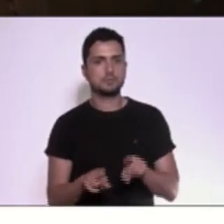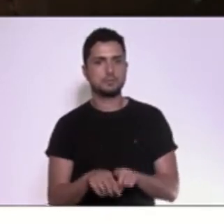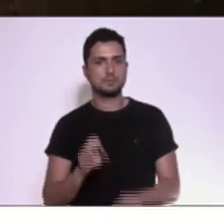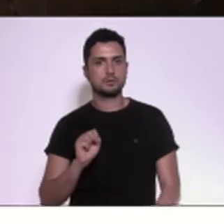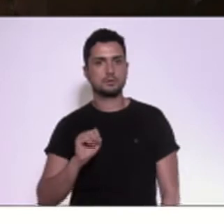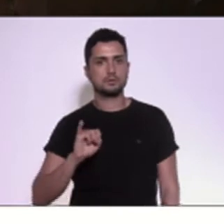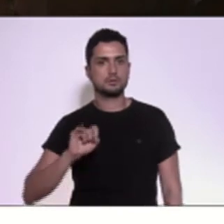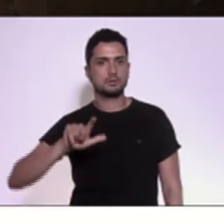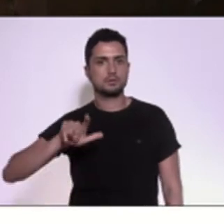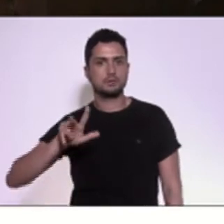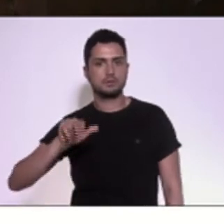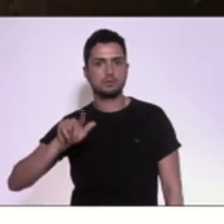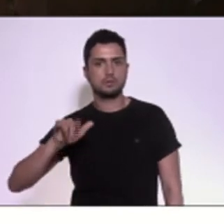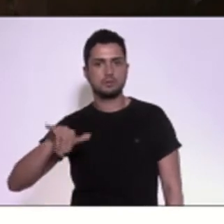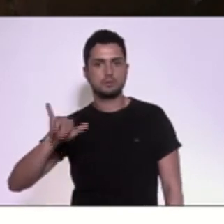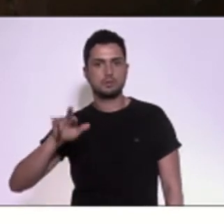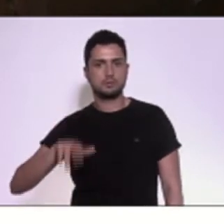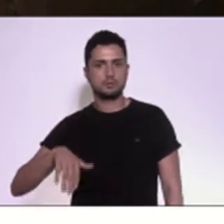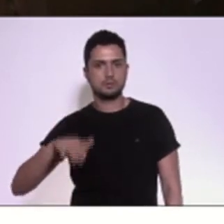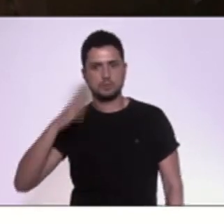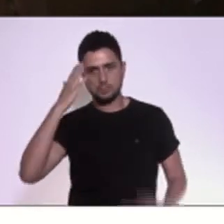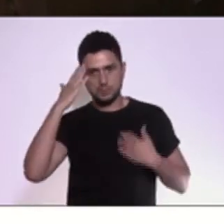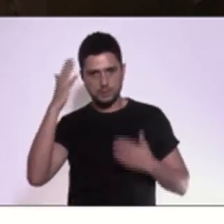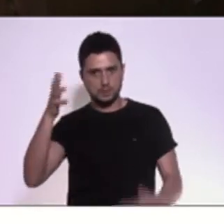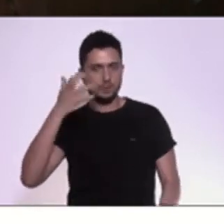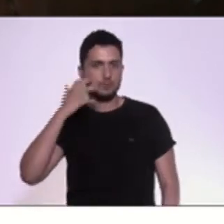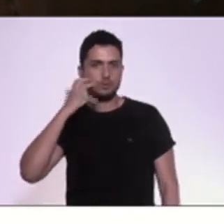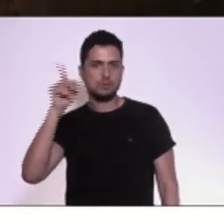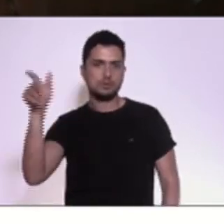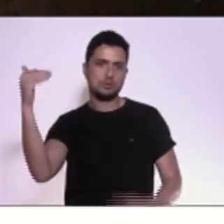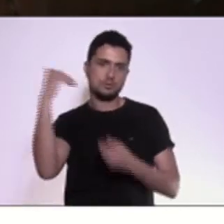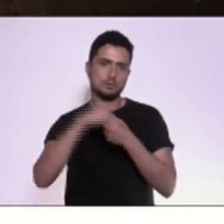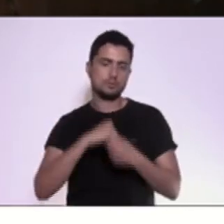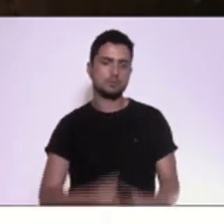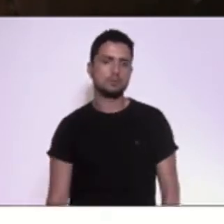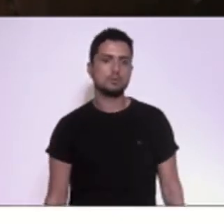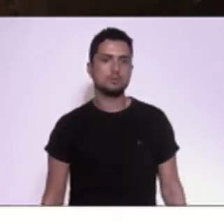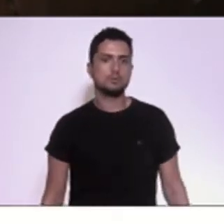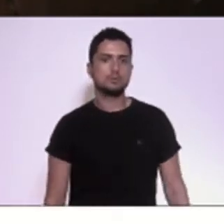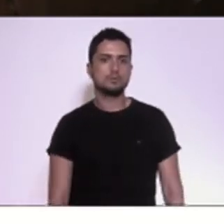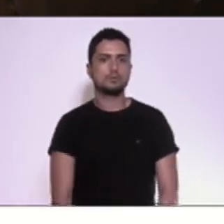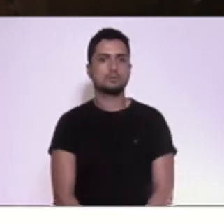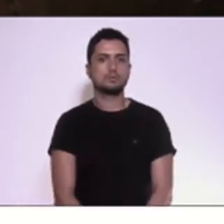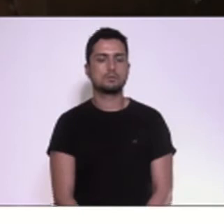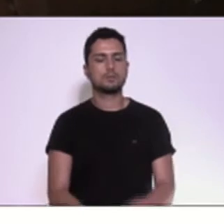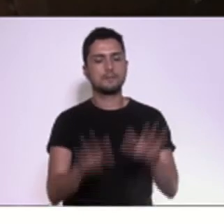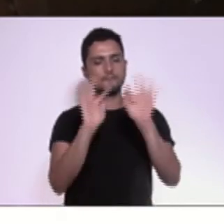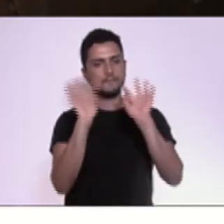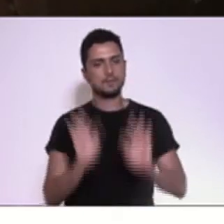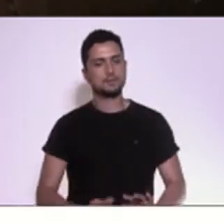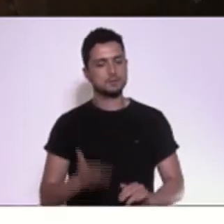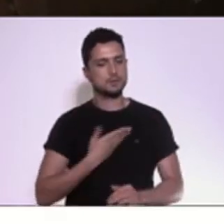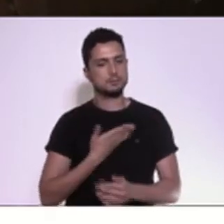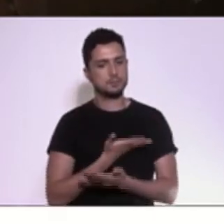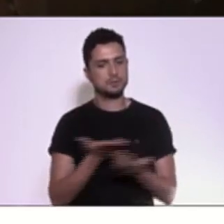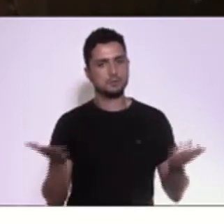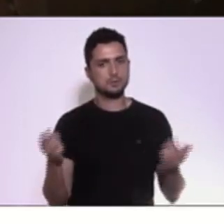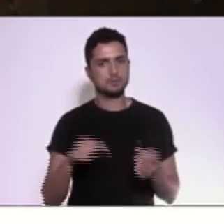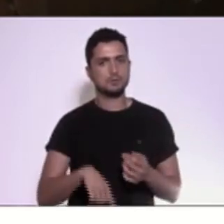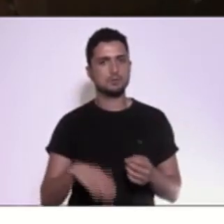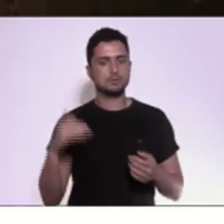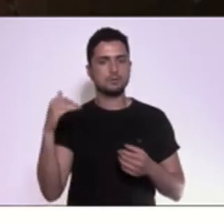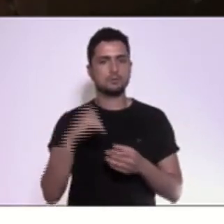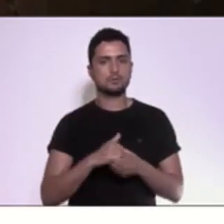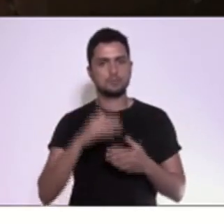Jardim. Valdec, obrigado pelo seu voto. Muito feliz com os pares aqui da LERJ. Muito obrigado. Vocês não